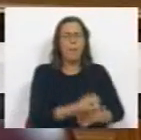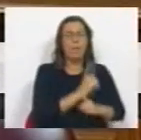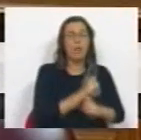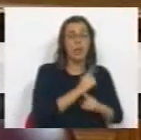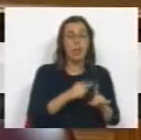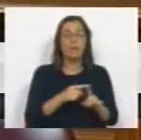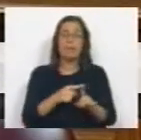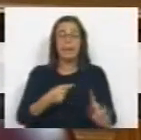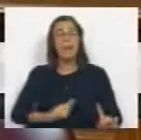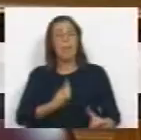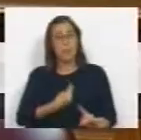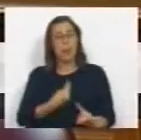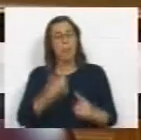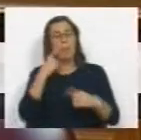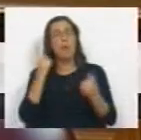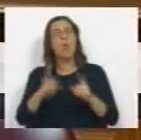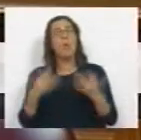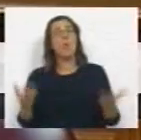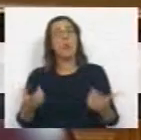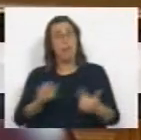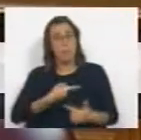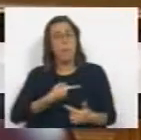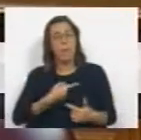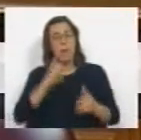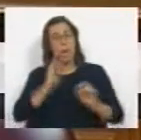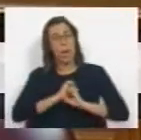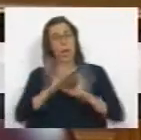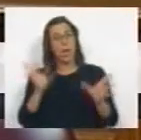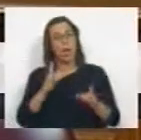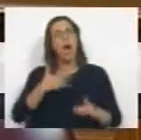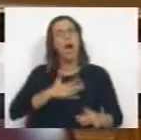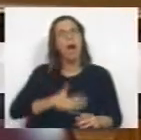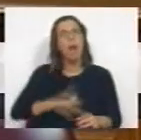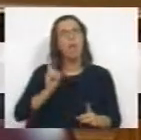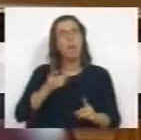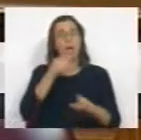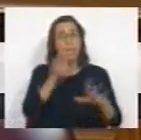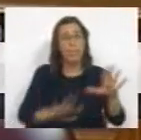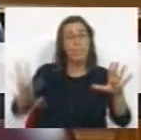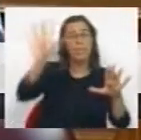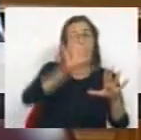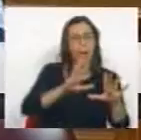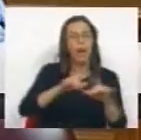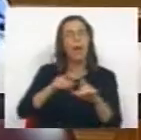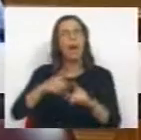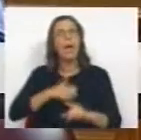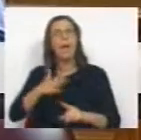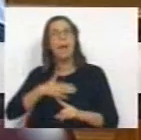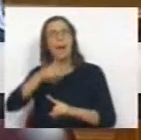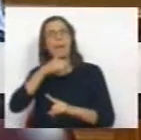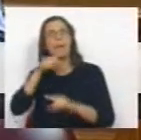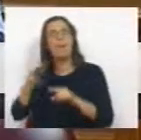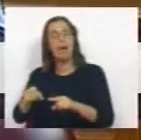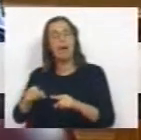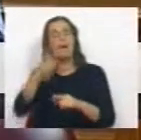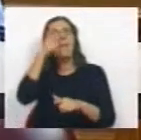estas preocupações revelam que nós teremos que ser muito claros naquilo que pretendemos tanto para o território como para as empresas e, acima